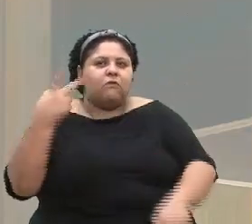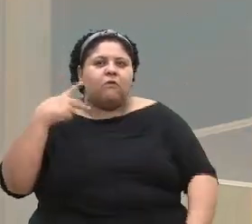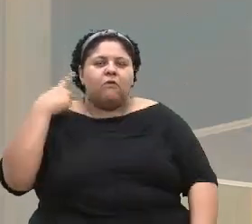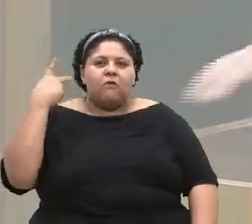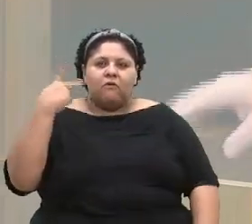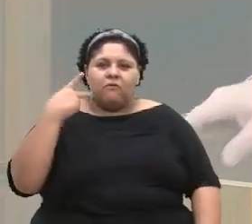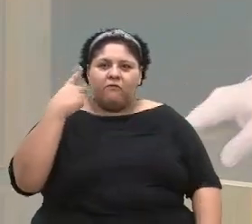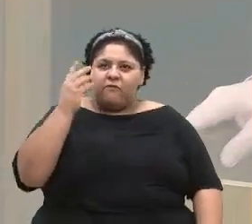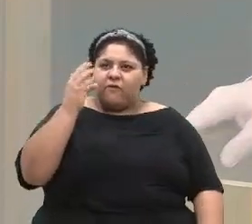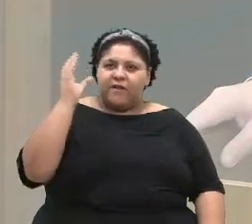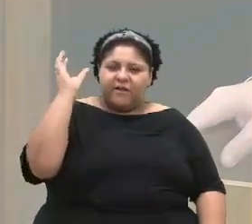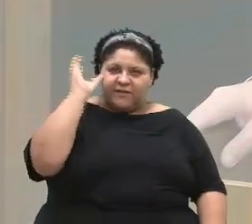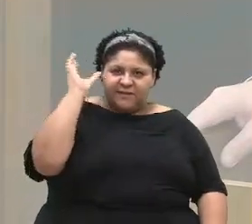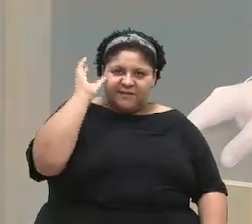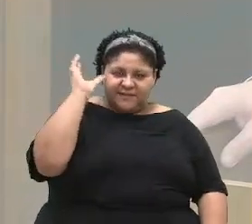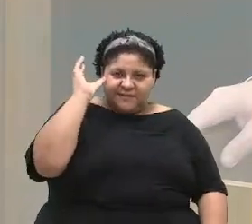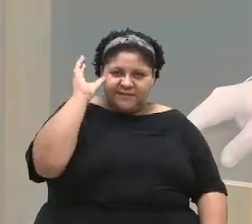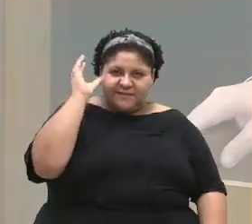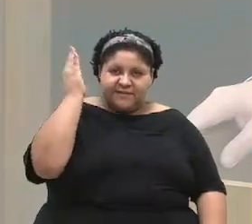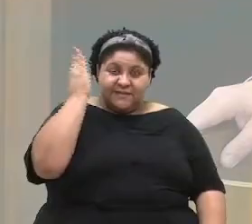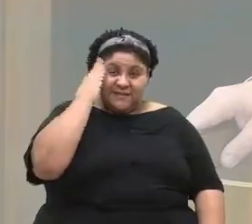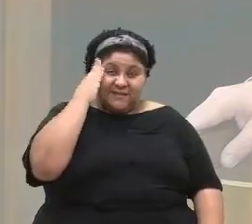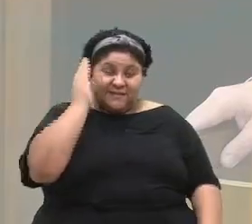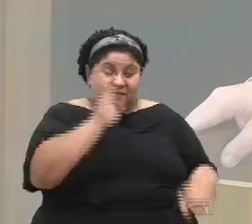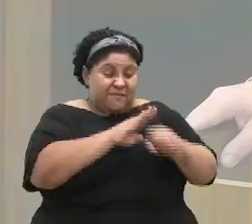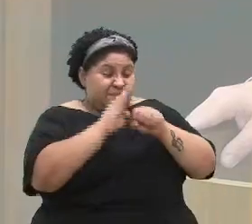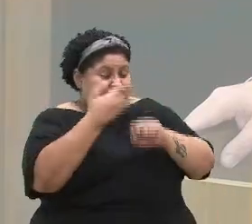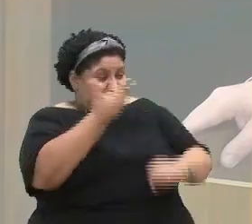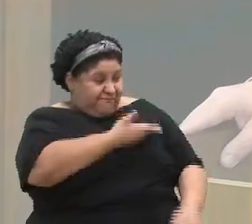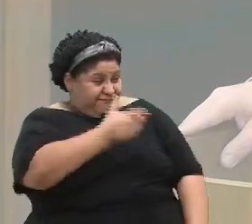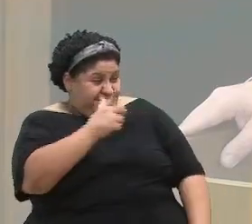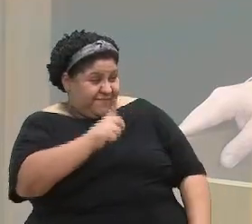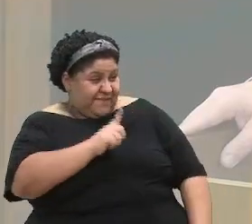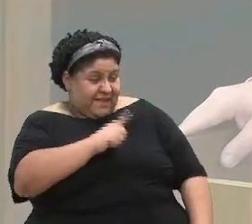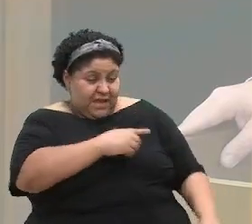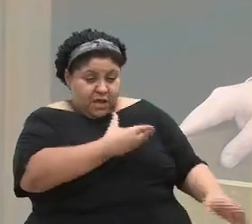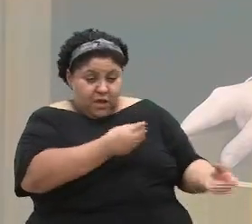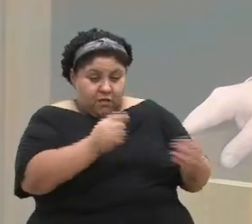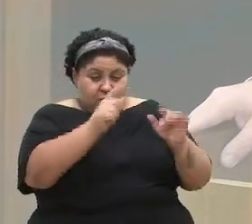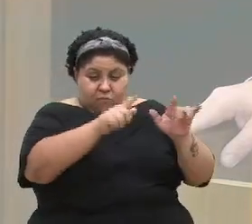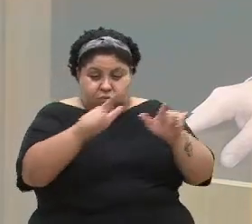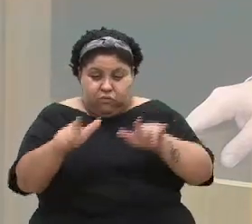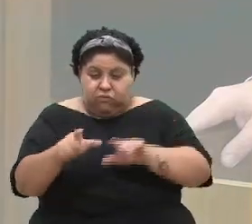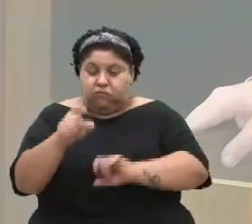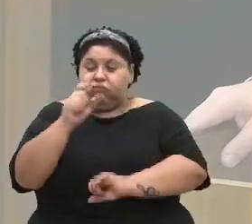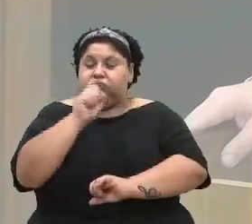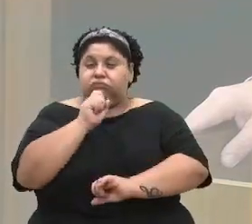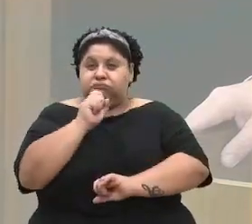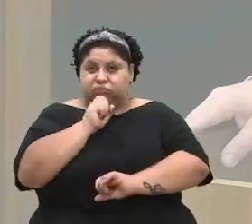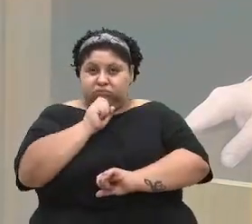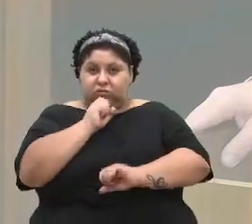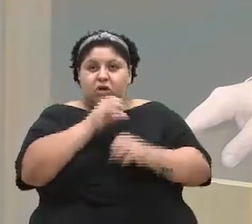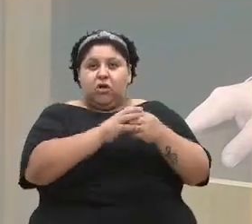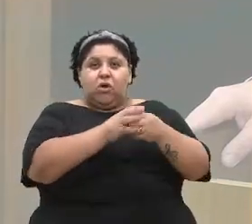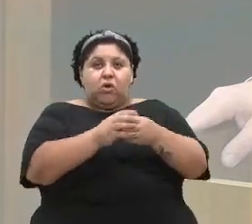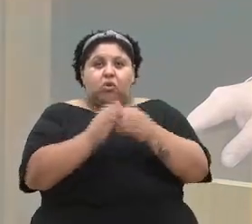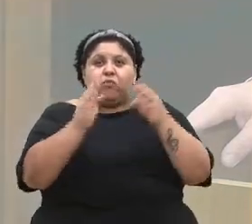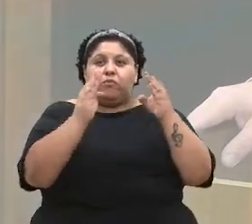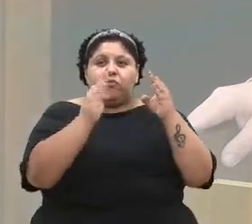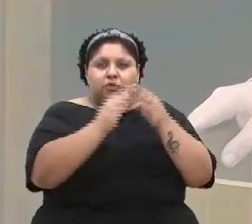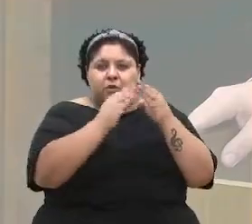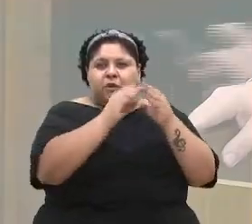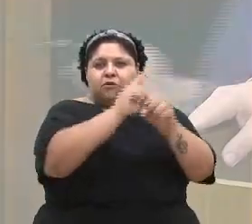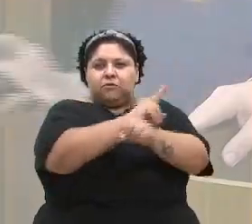bairro dele, lá no Jardim América, tem muitas áreas verdes, né? Inclusive a Associação dos Moradores lá cuida de uma dessas áreas,